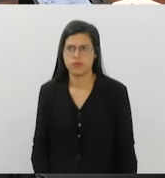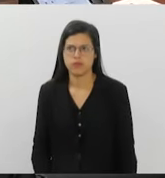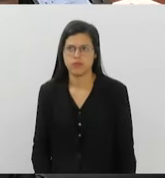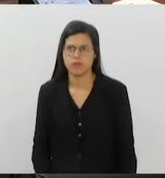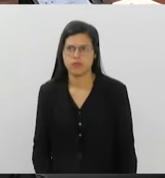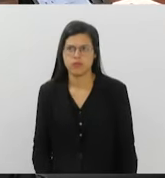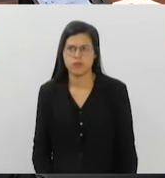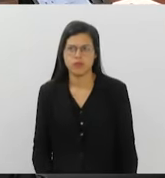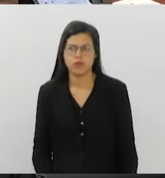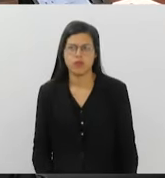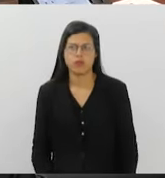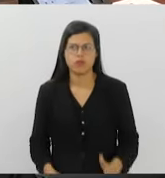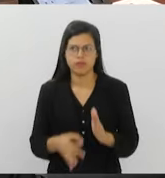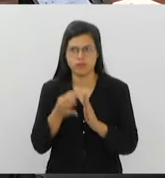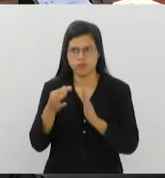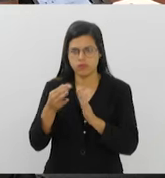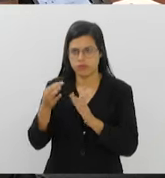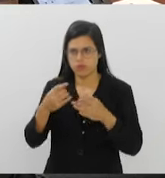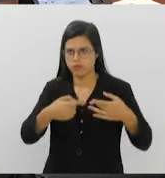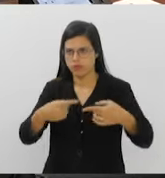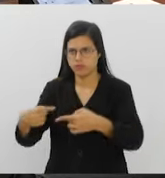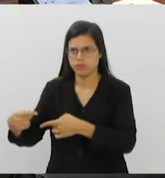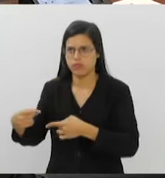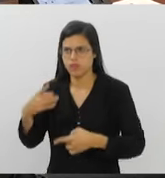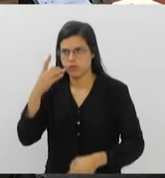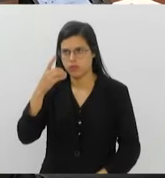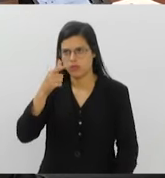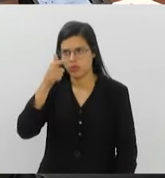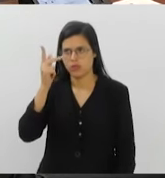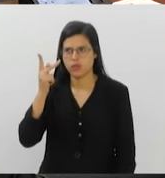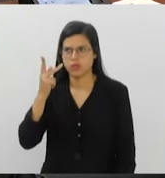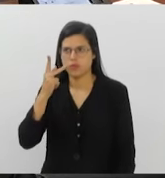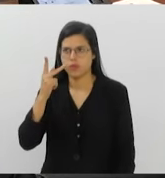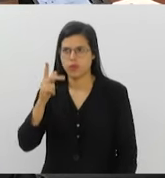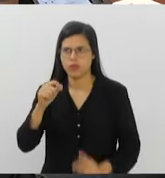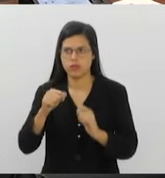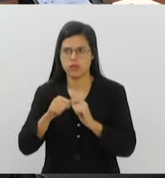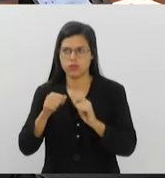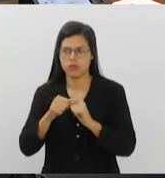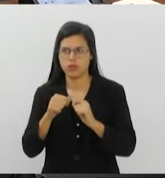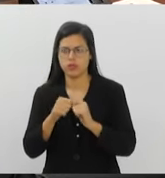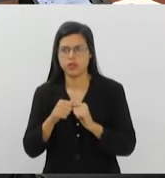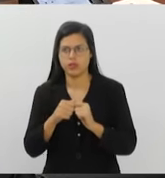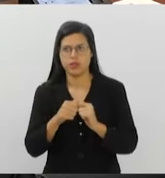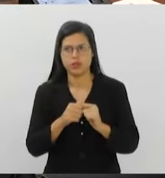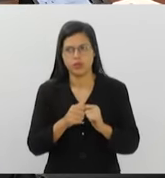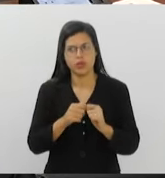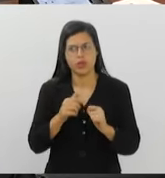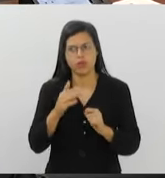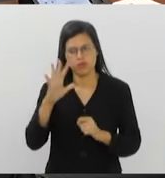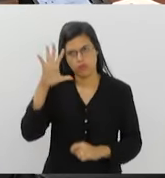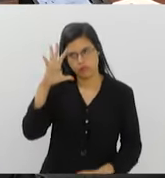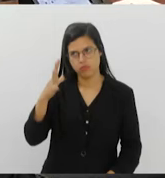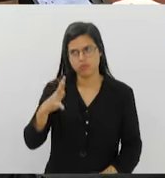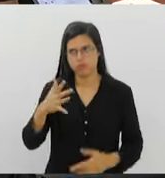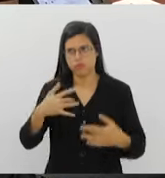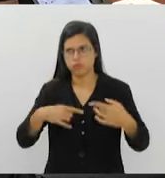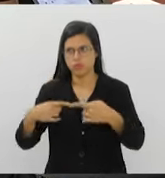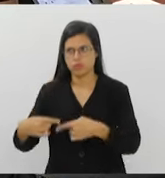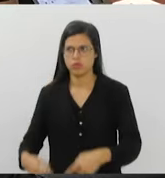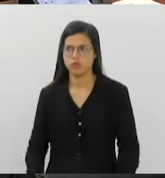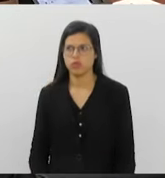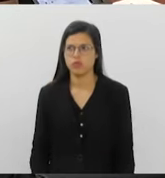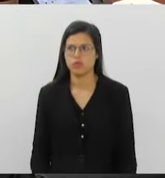emitidos, em discussão, deputado Luiz Paulo vai fazer um encaminhamento aí e já discute a matéria. Luiz